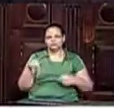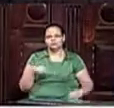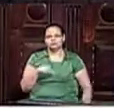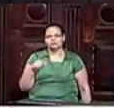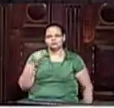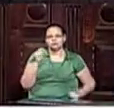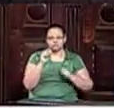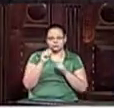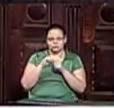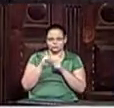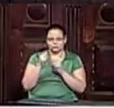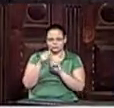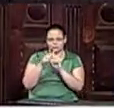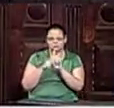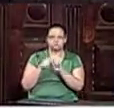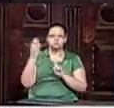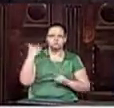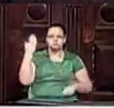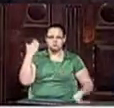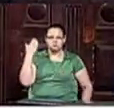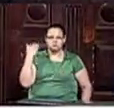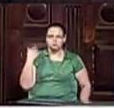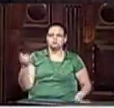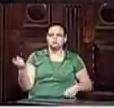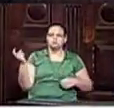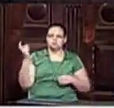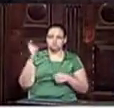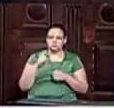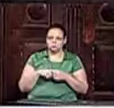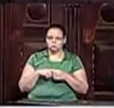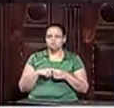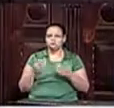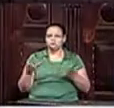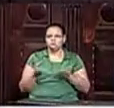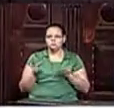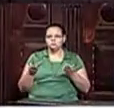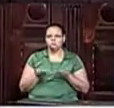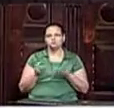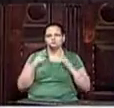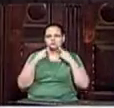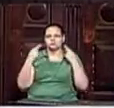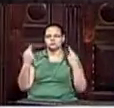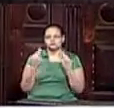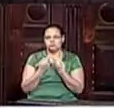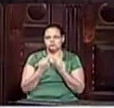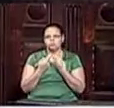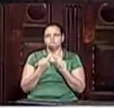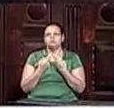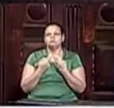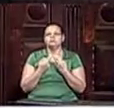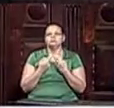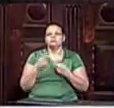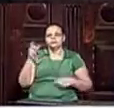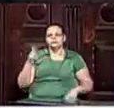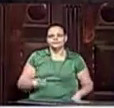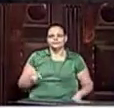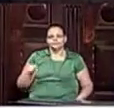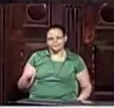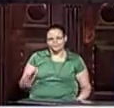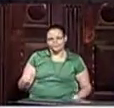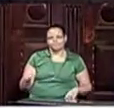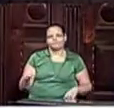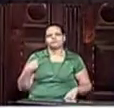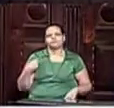o mês passado, que voltamos hoje com esta reunião, e os pacientes